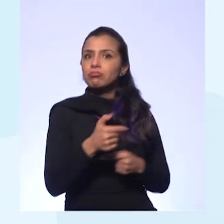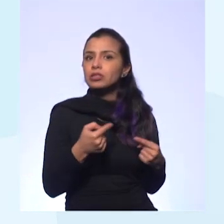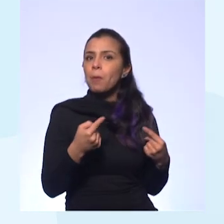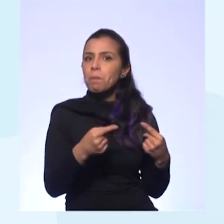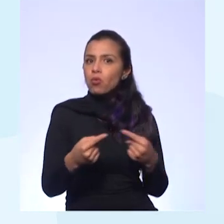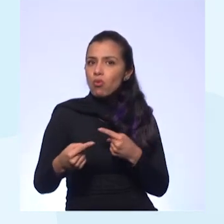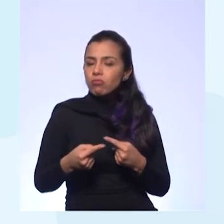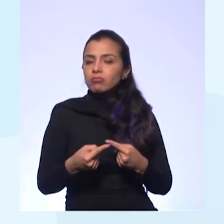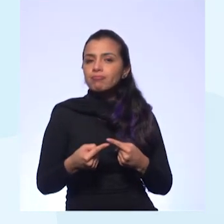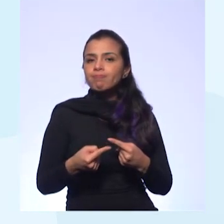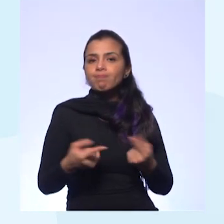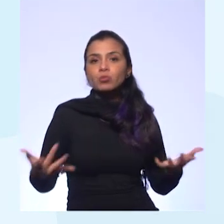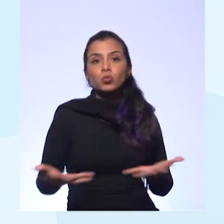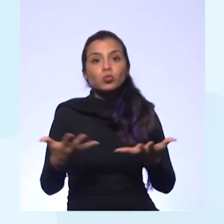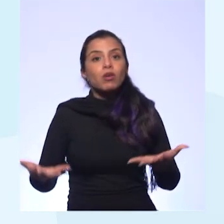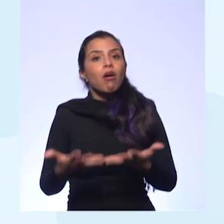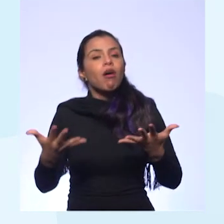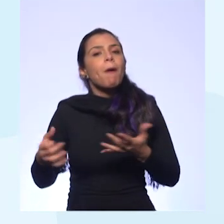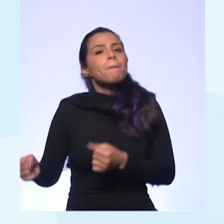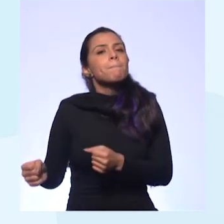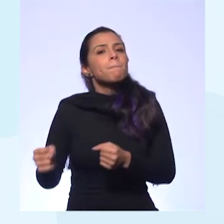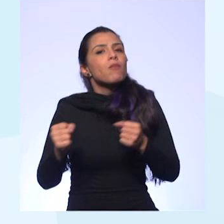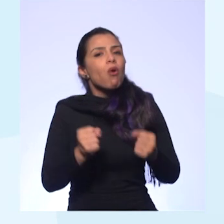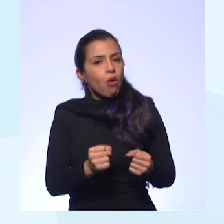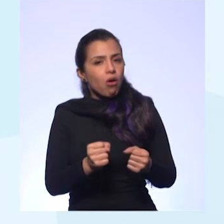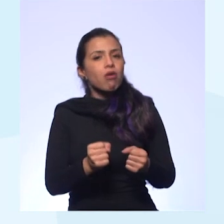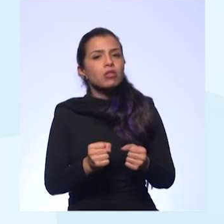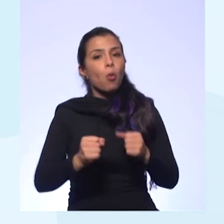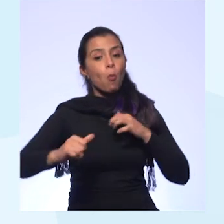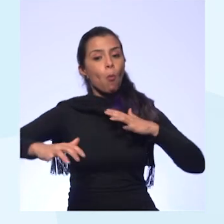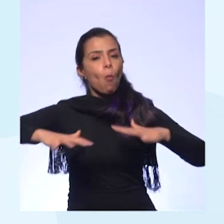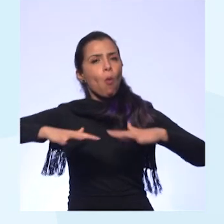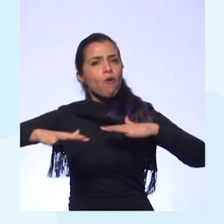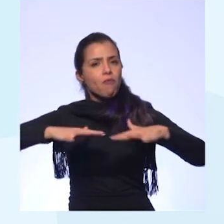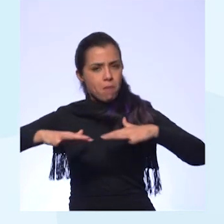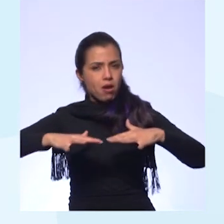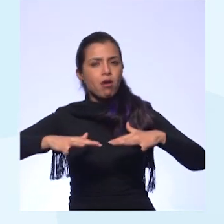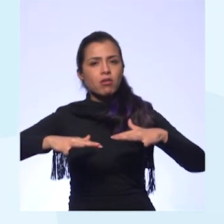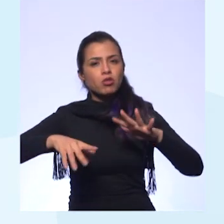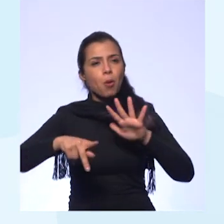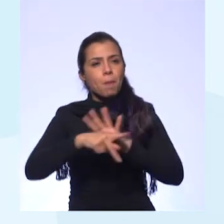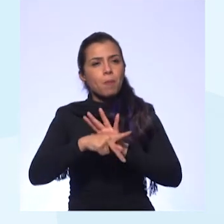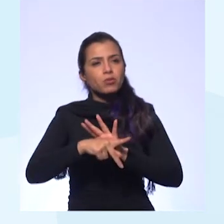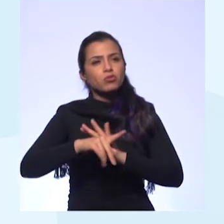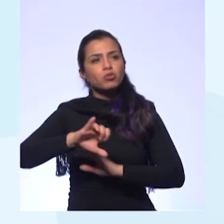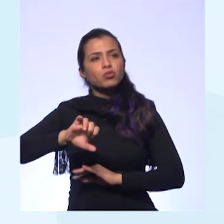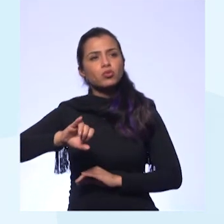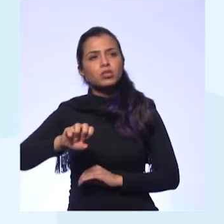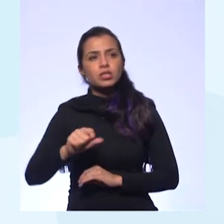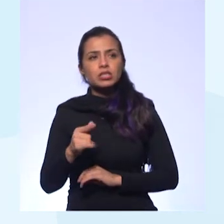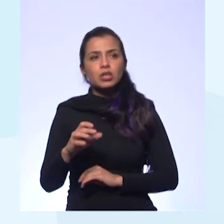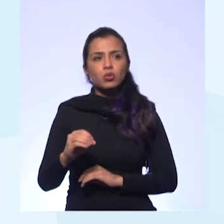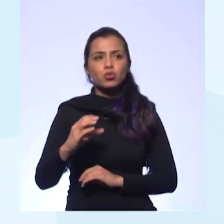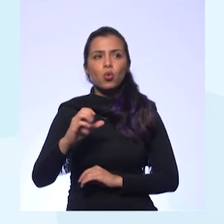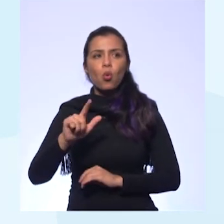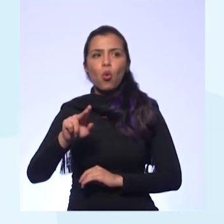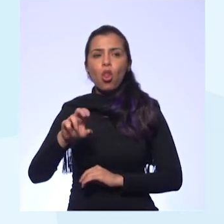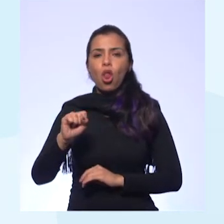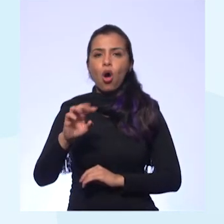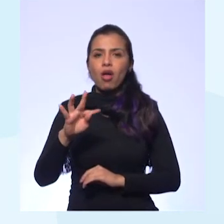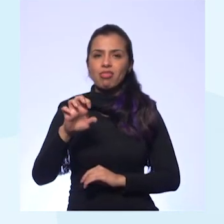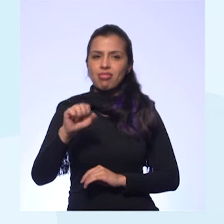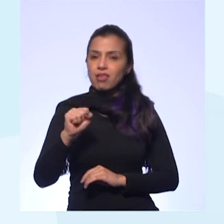acabam ascendendo ao poder por meio de um movimento dos próprios sans-culottes, que cercaram a Assembleia, ali